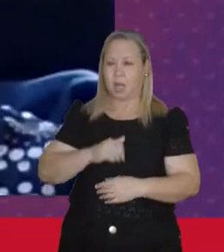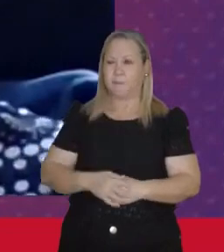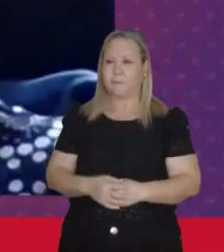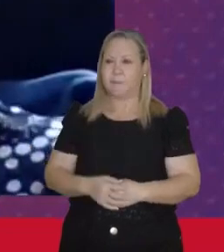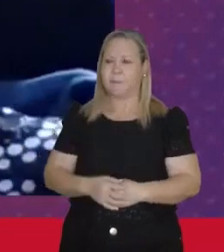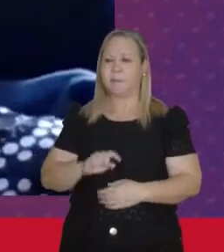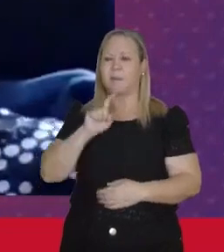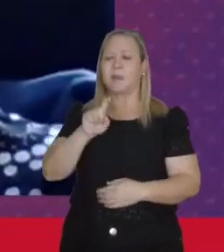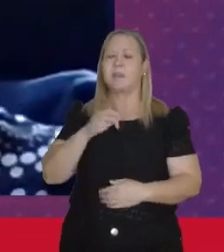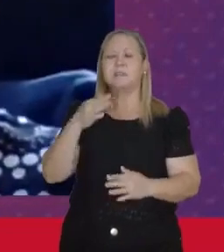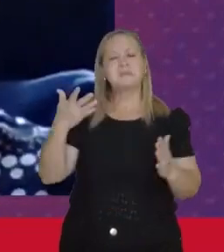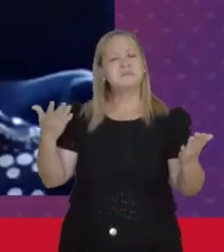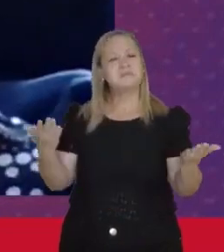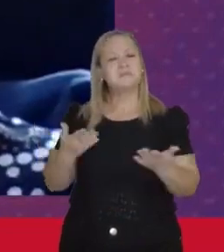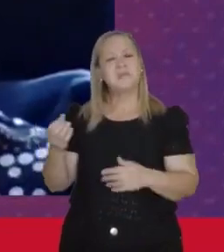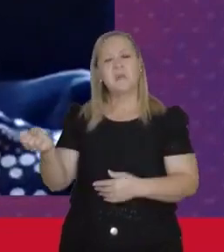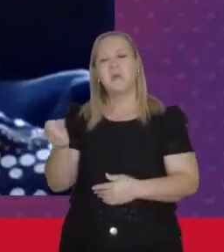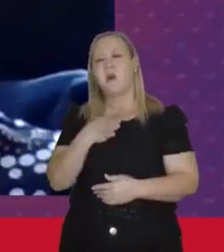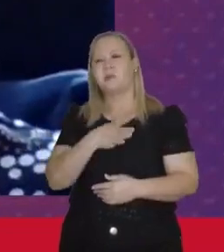eles são recentes.